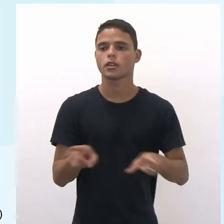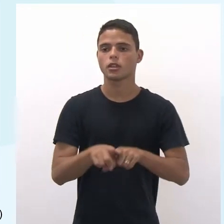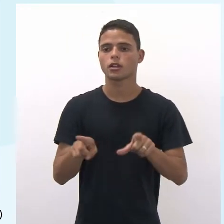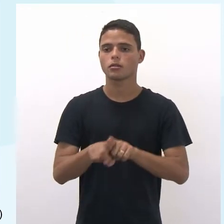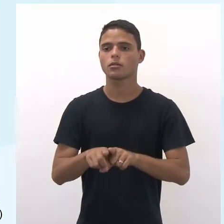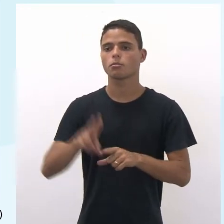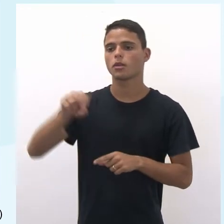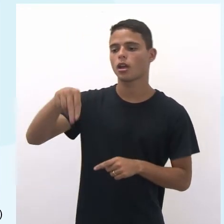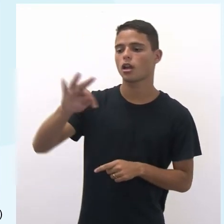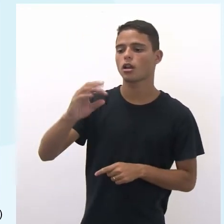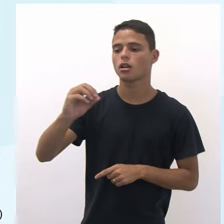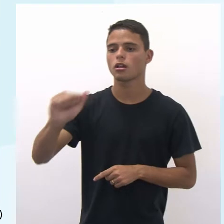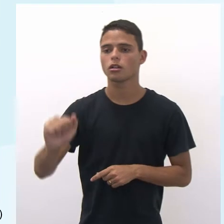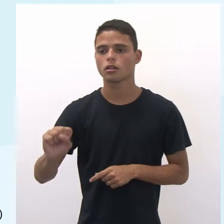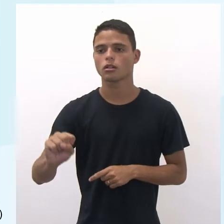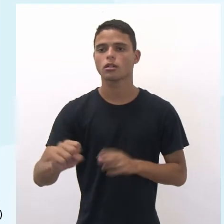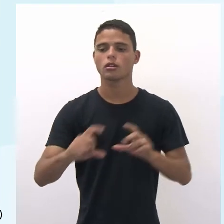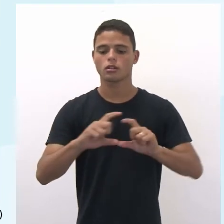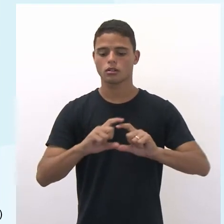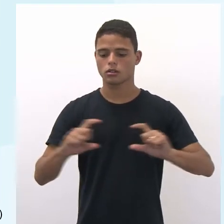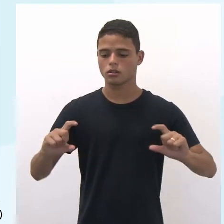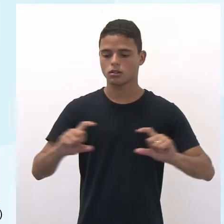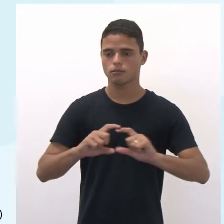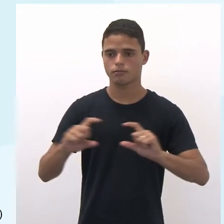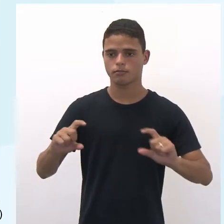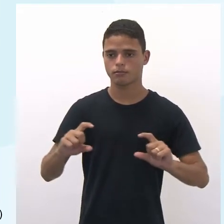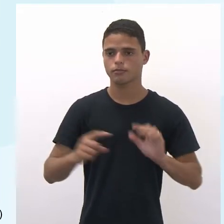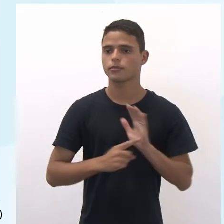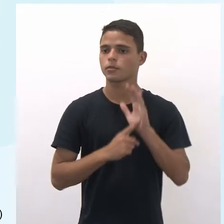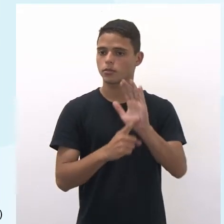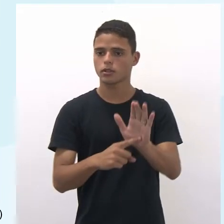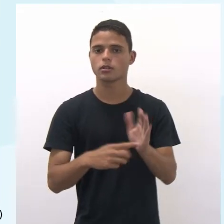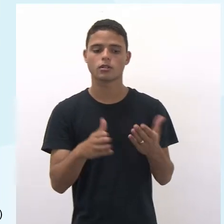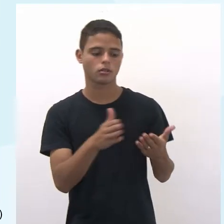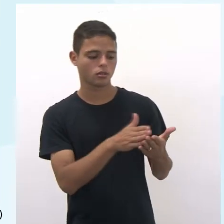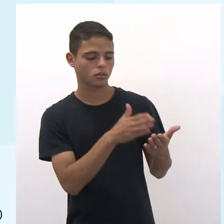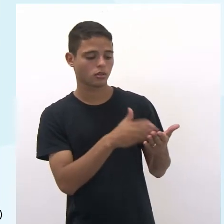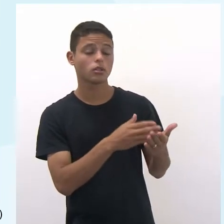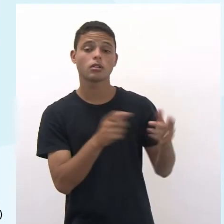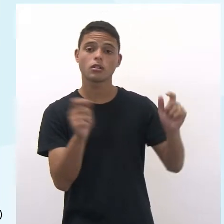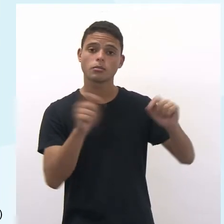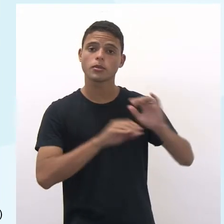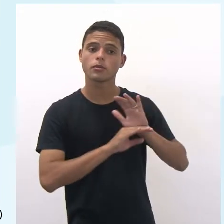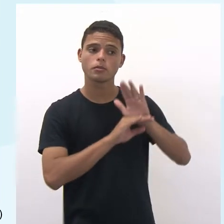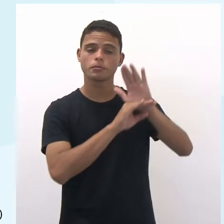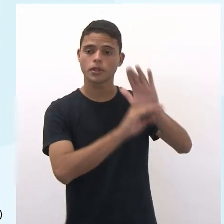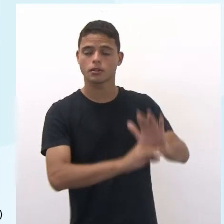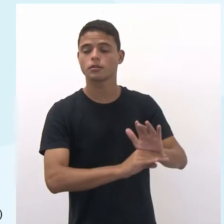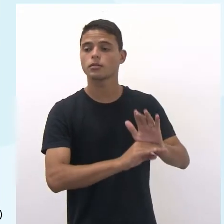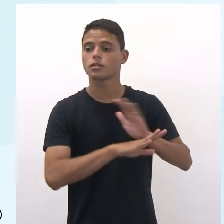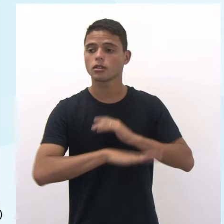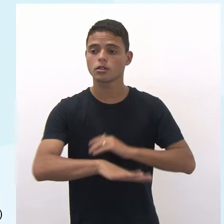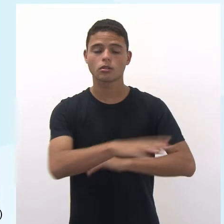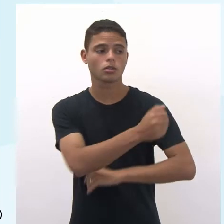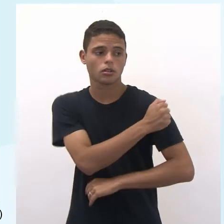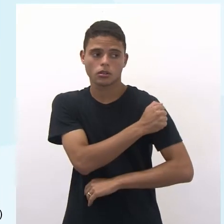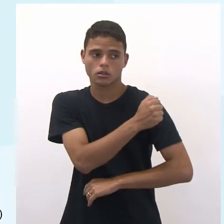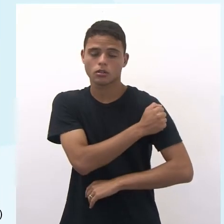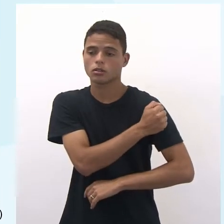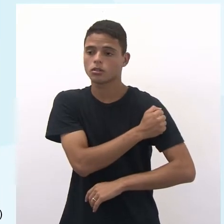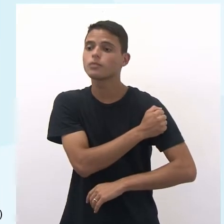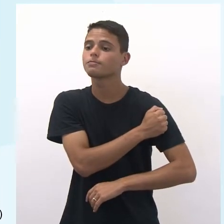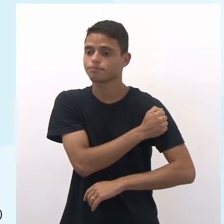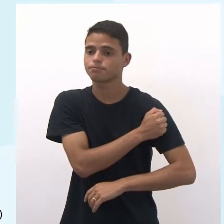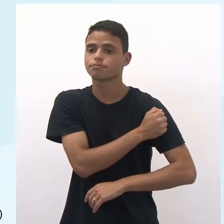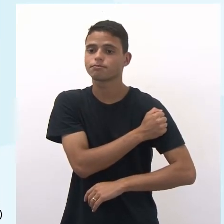Rodapé, vai aparecer no caderno e vão possibilitar que o estudante se aproprie